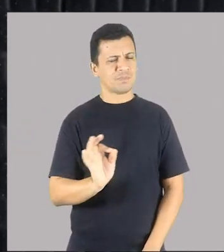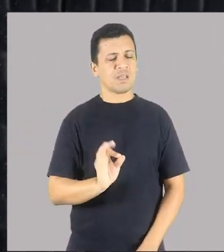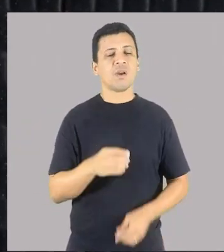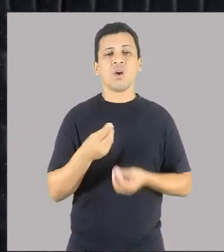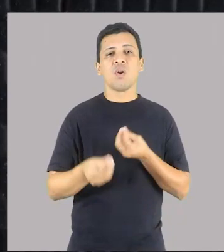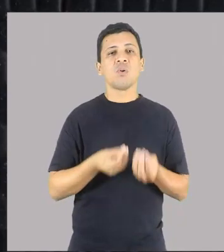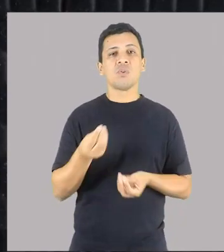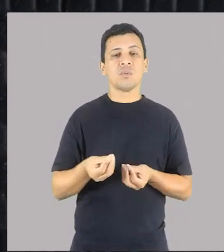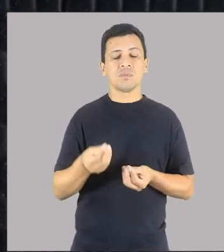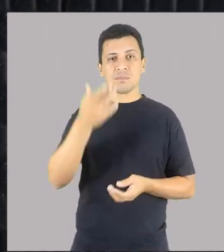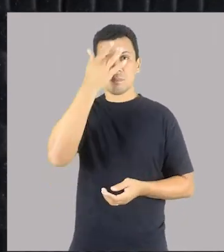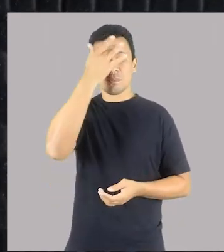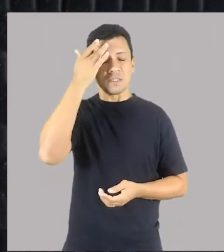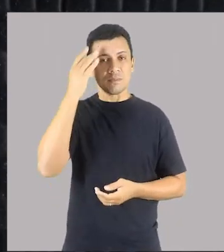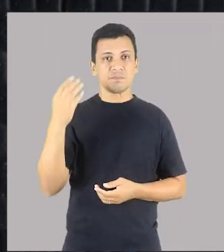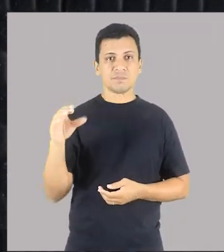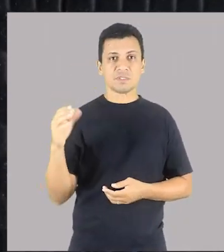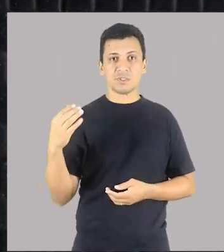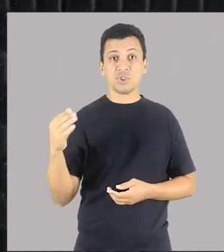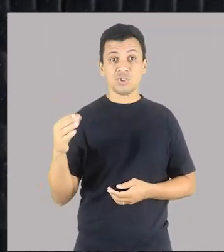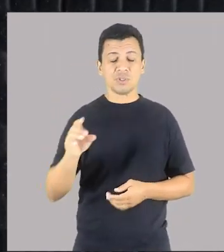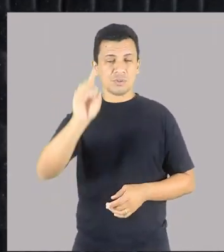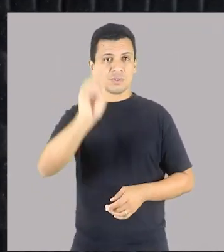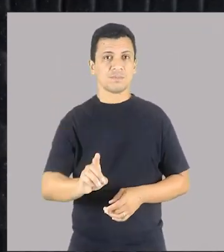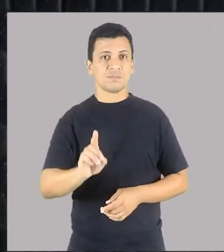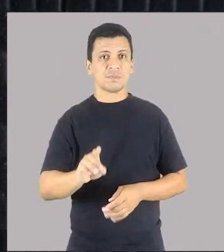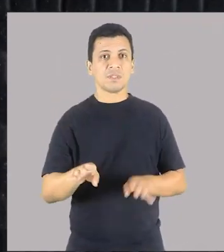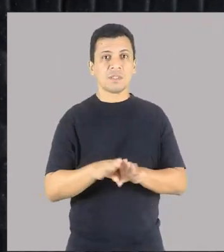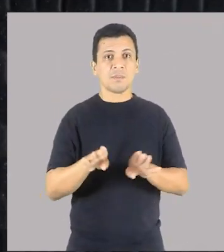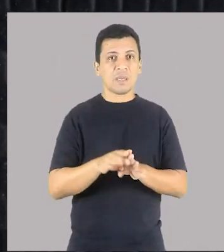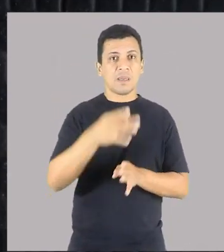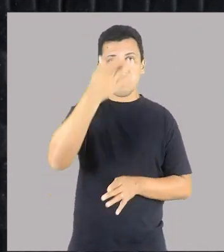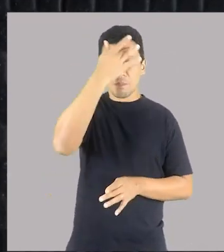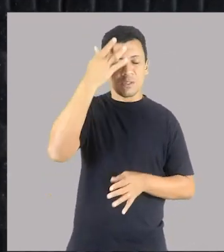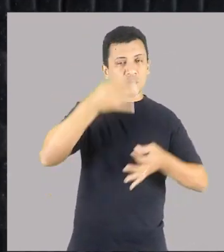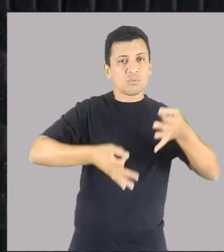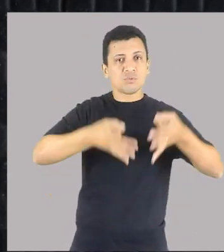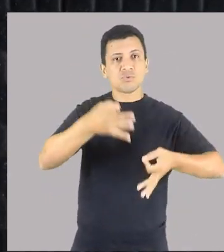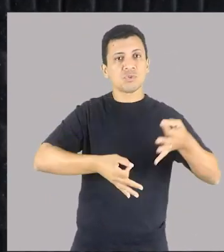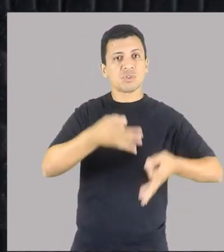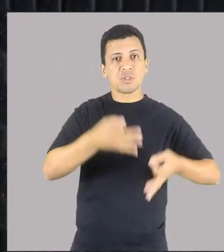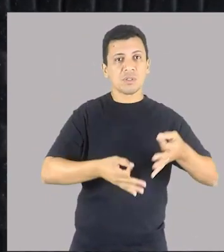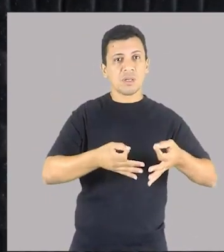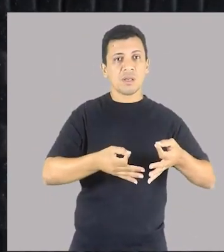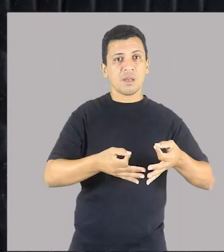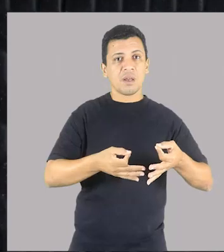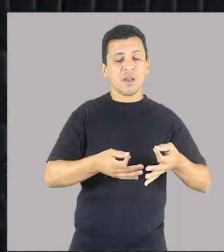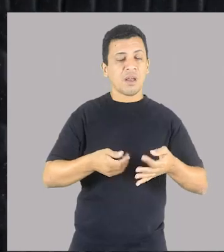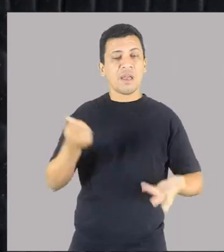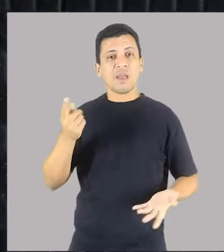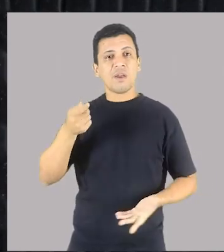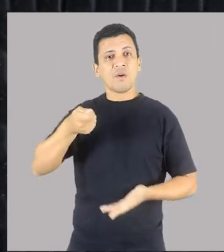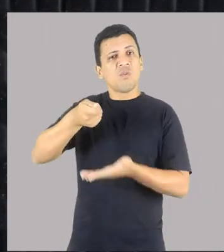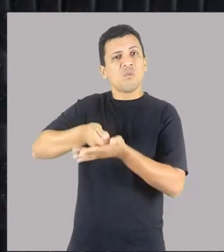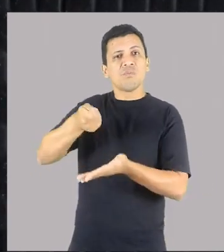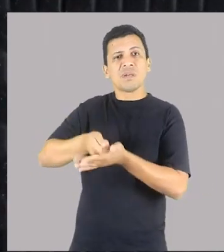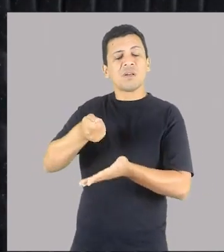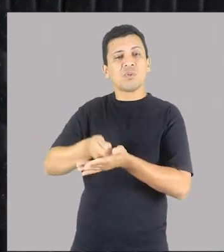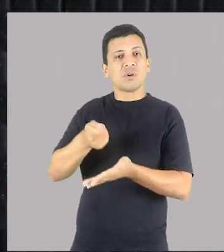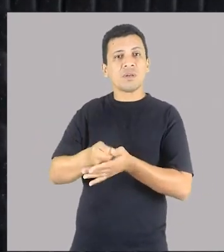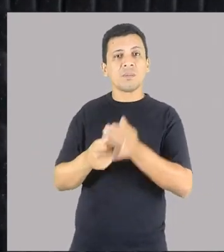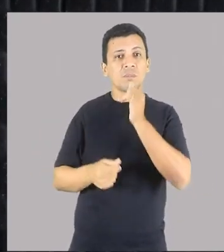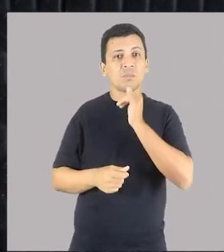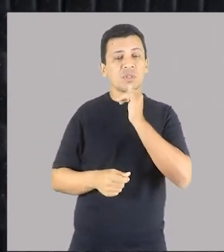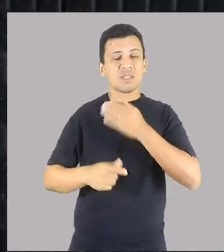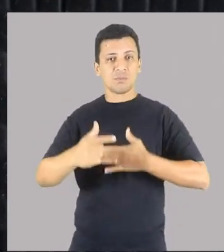o trabalho dos cientistas do direito, o trabalho dos juristas, ele não é uma fonte obrigatória para, por exemplo, a